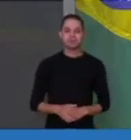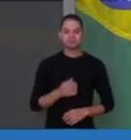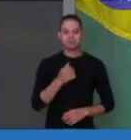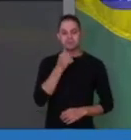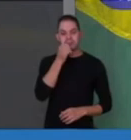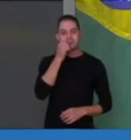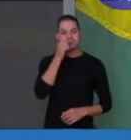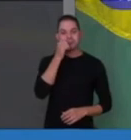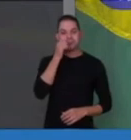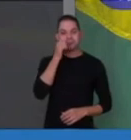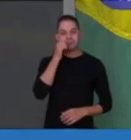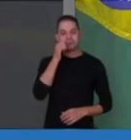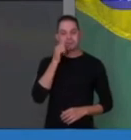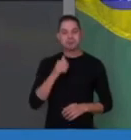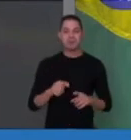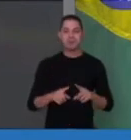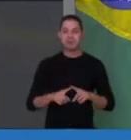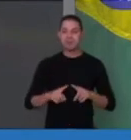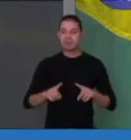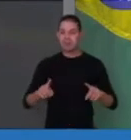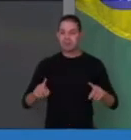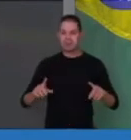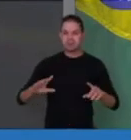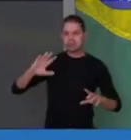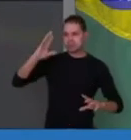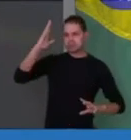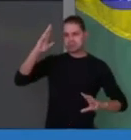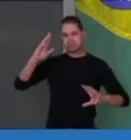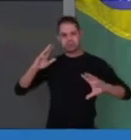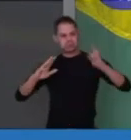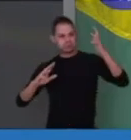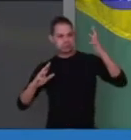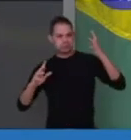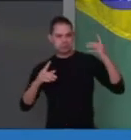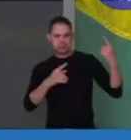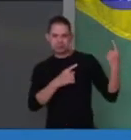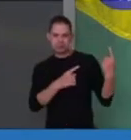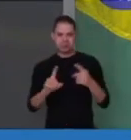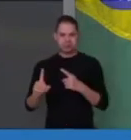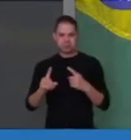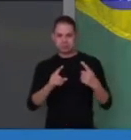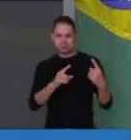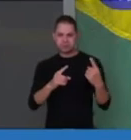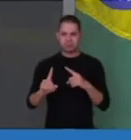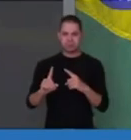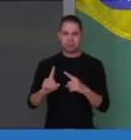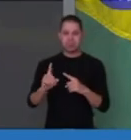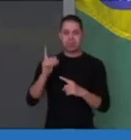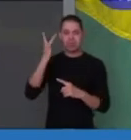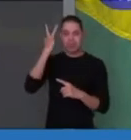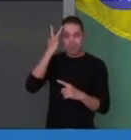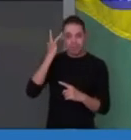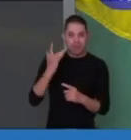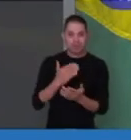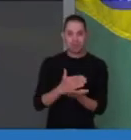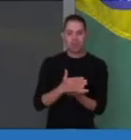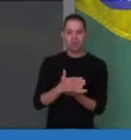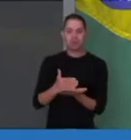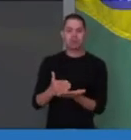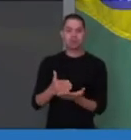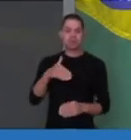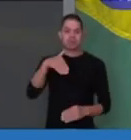a saraivada de ataques começou no outro dia após a